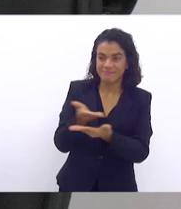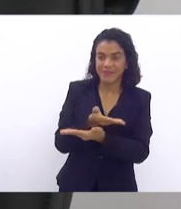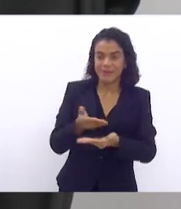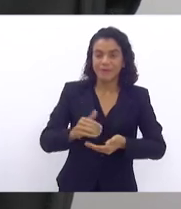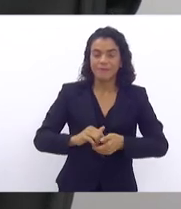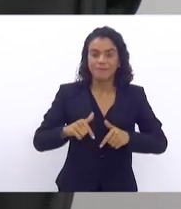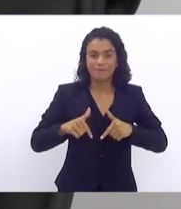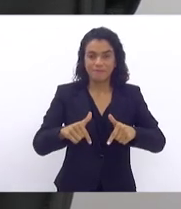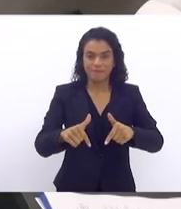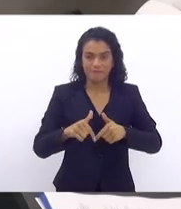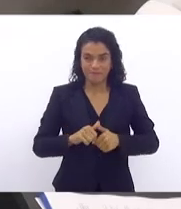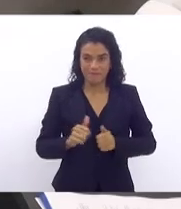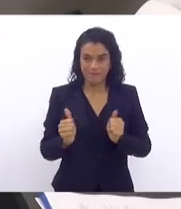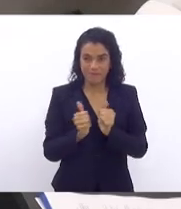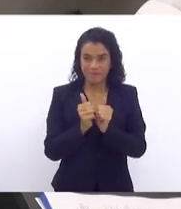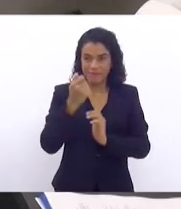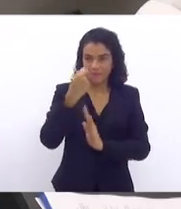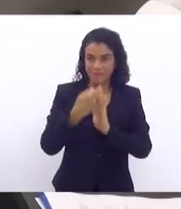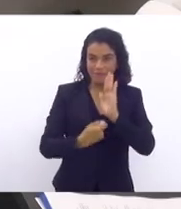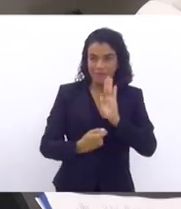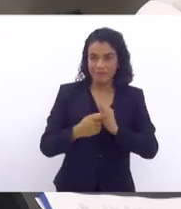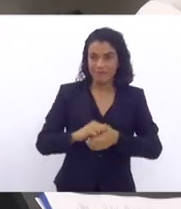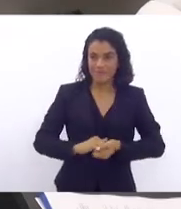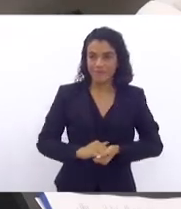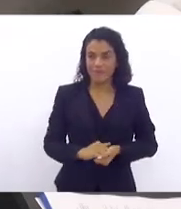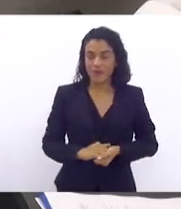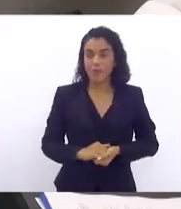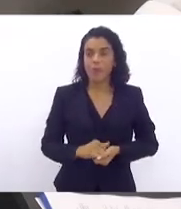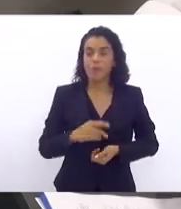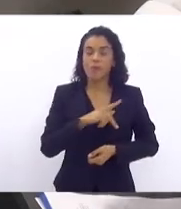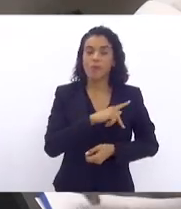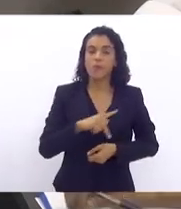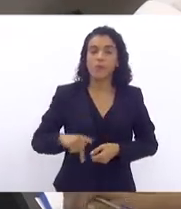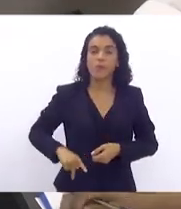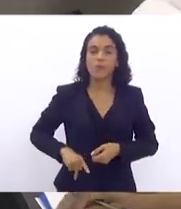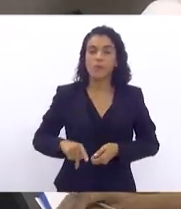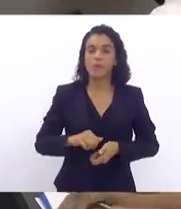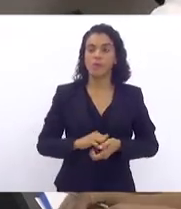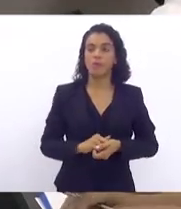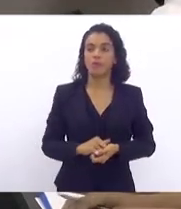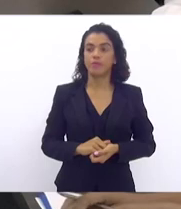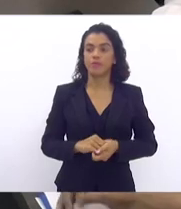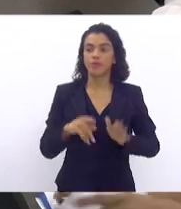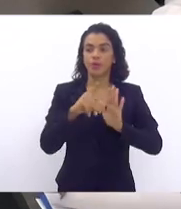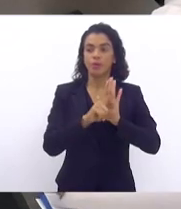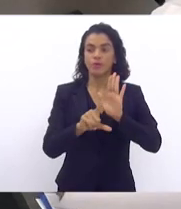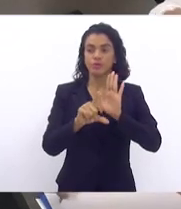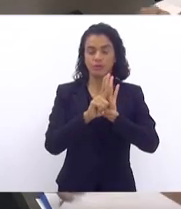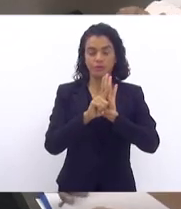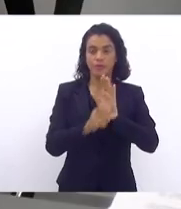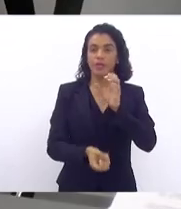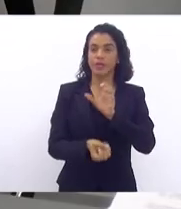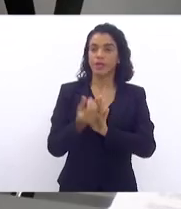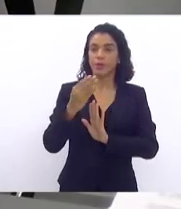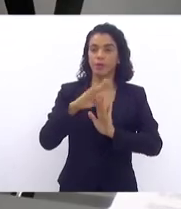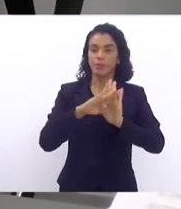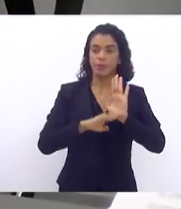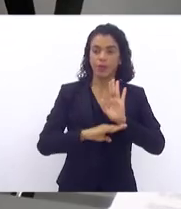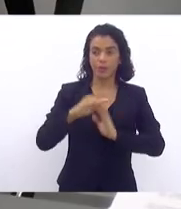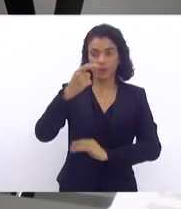Fred é autor junto agora. Senhor presidente, o projeto cria o programa